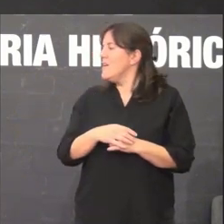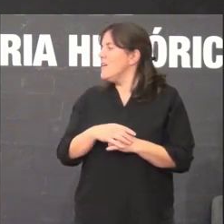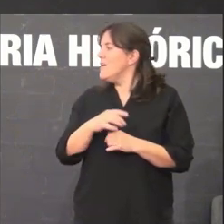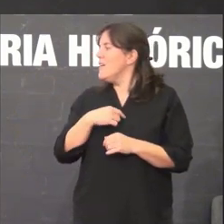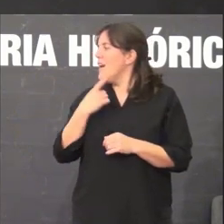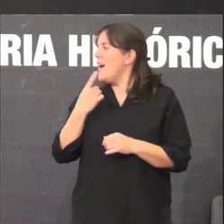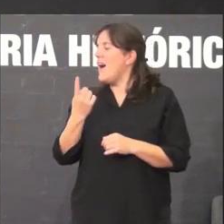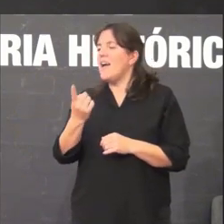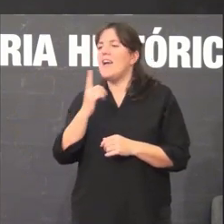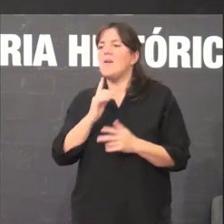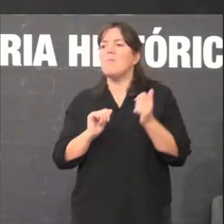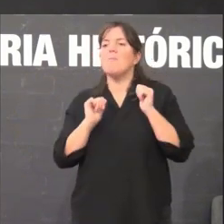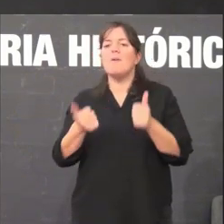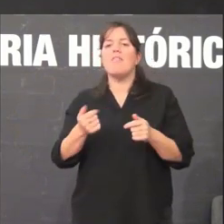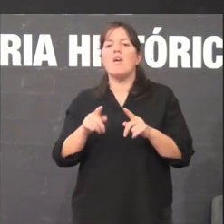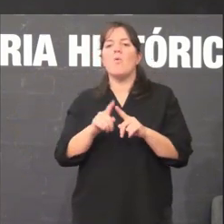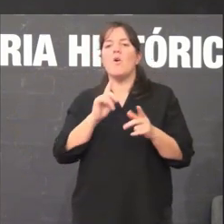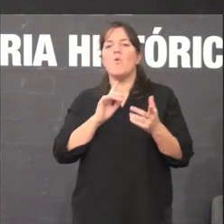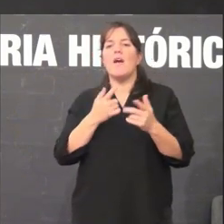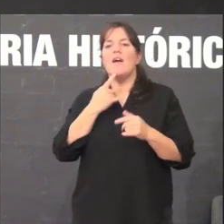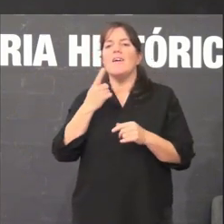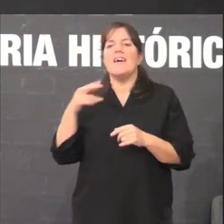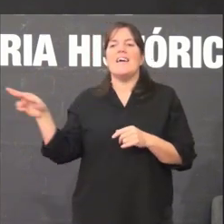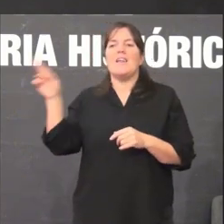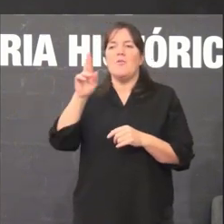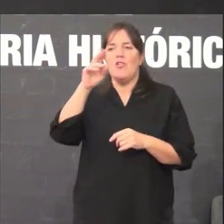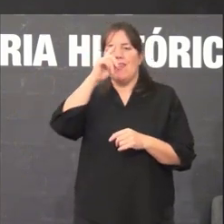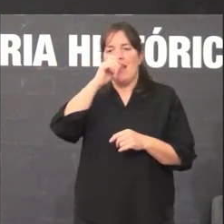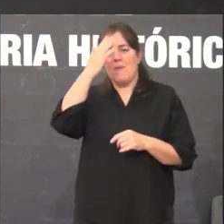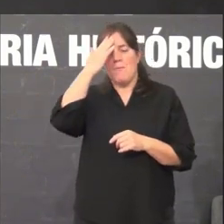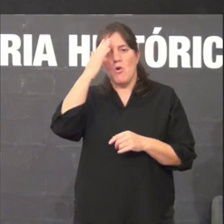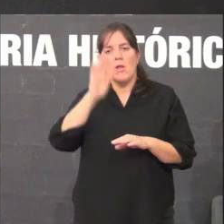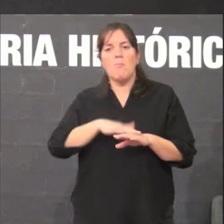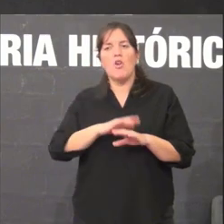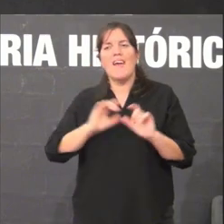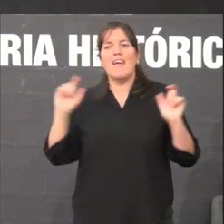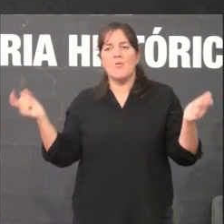uma rebelião da memória. E porquê? Porque há